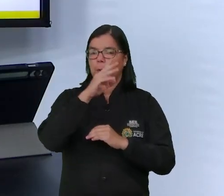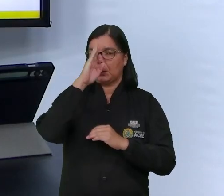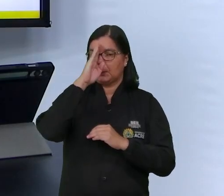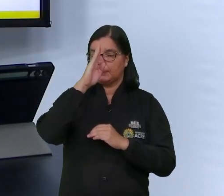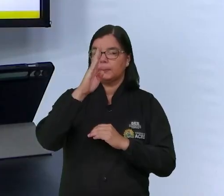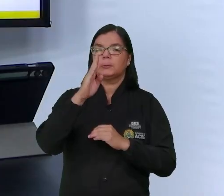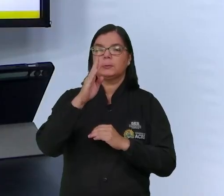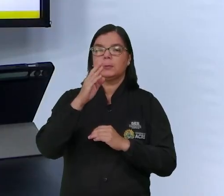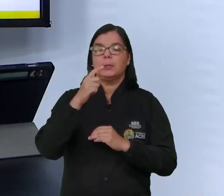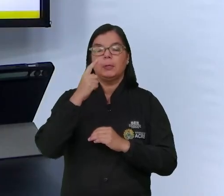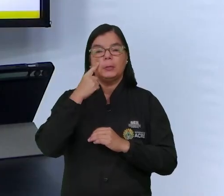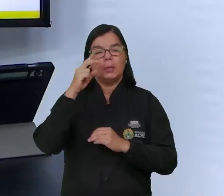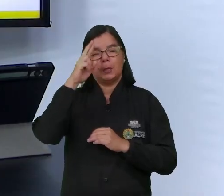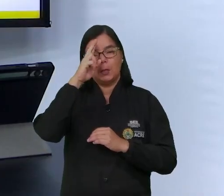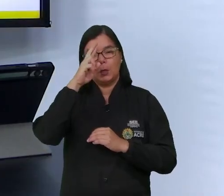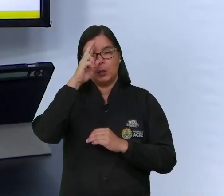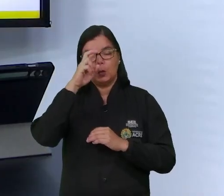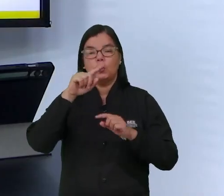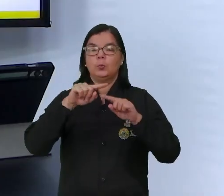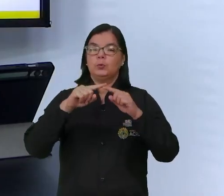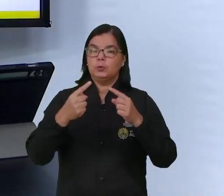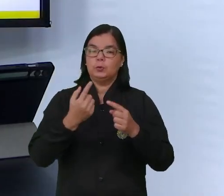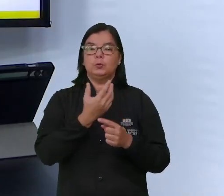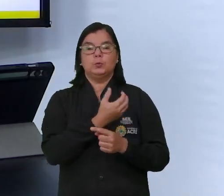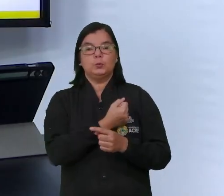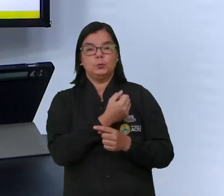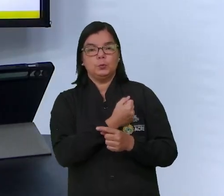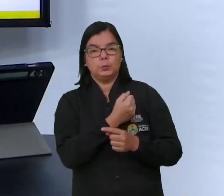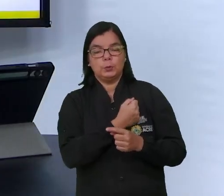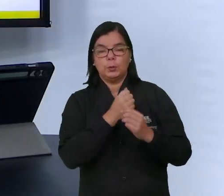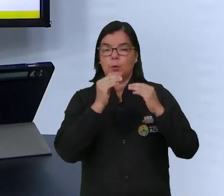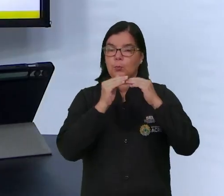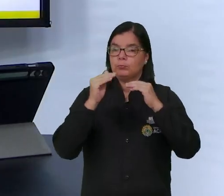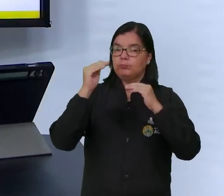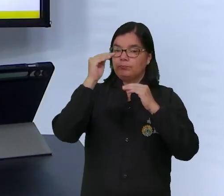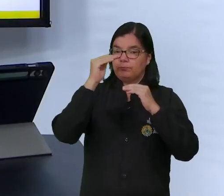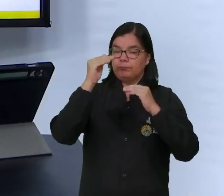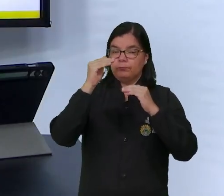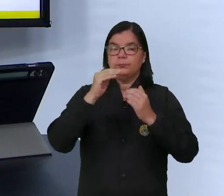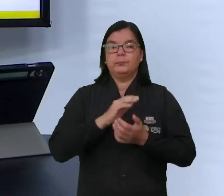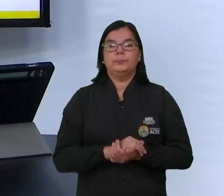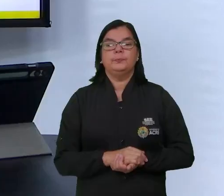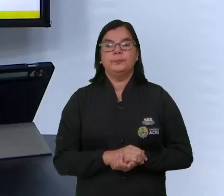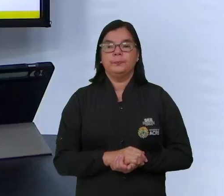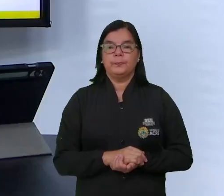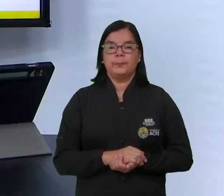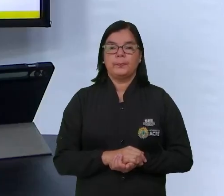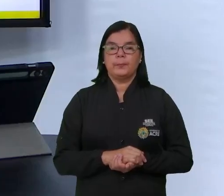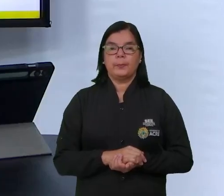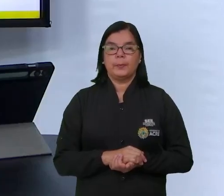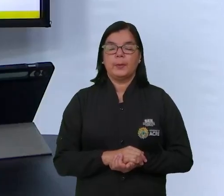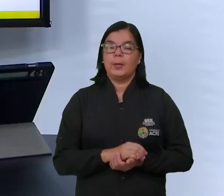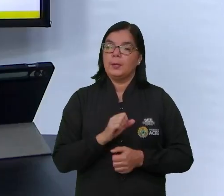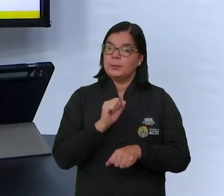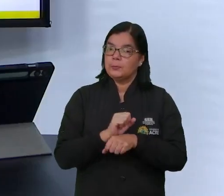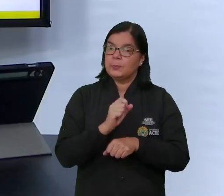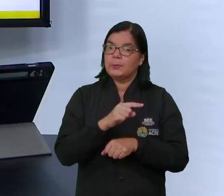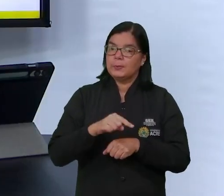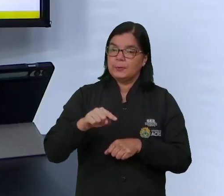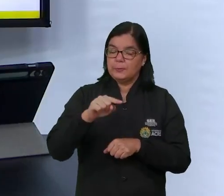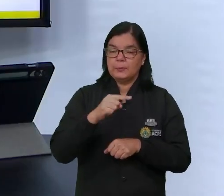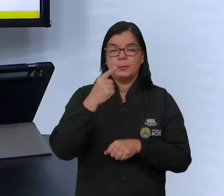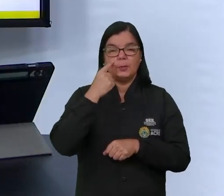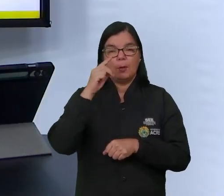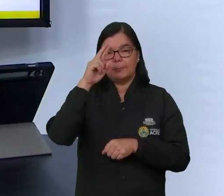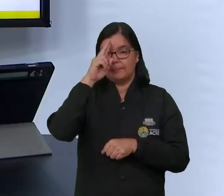Principalmente, tente relembrar dos polinômios. Polinômio existe aquela potência que nós chamamos graus. Enfim, eu espero que você tenha recordado